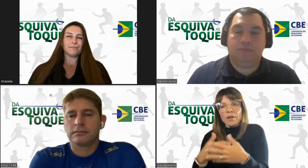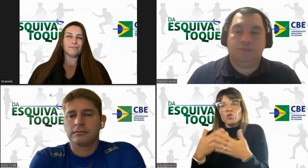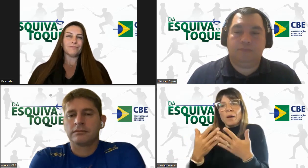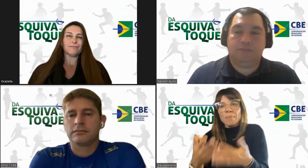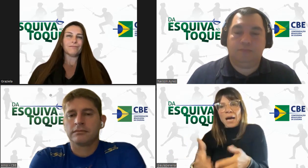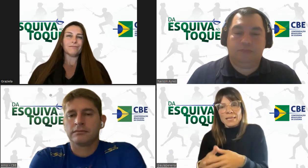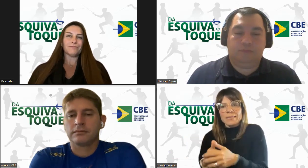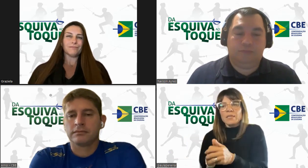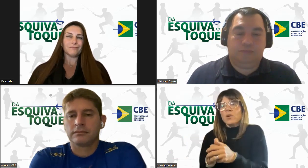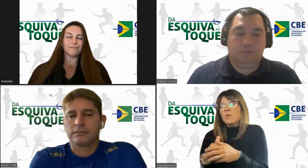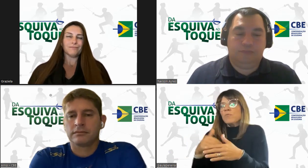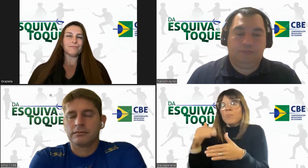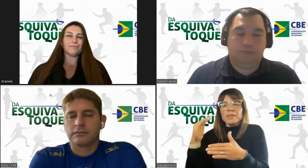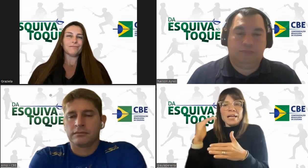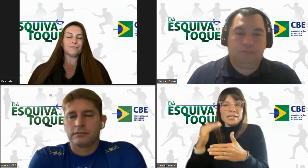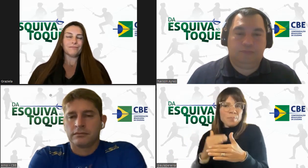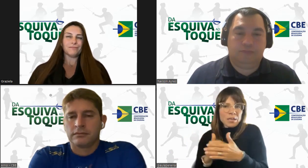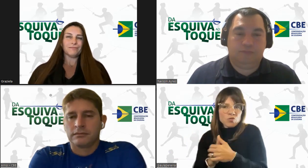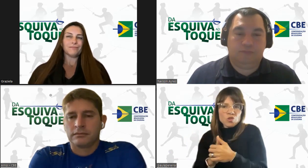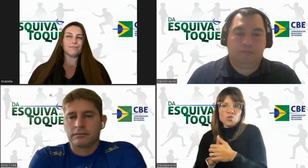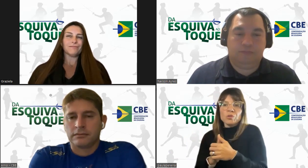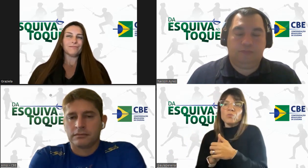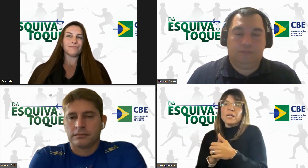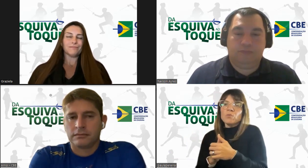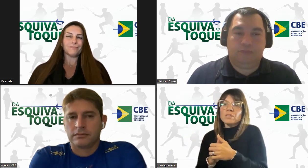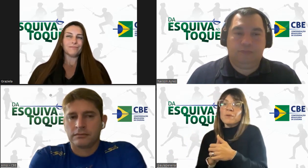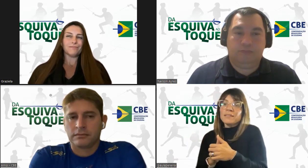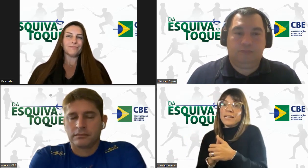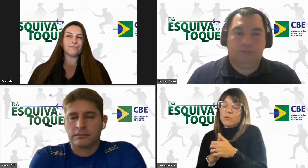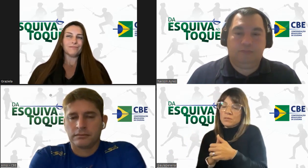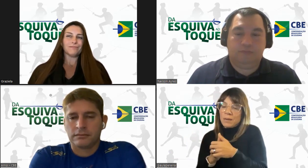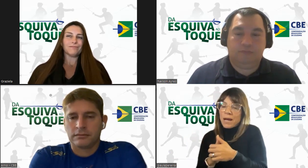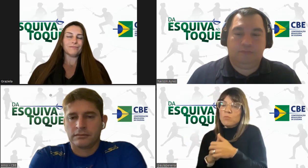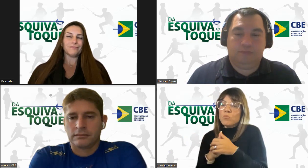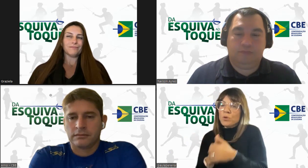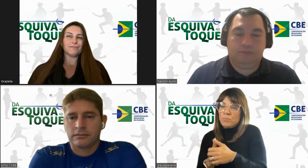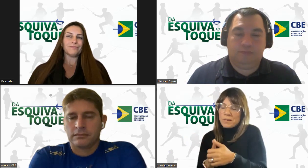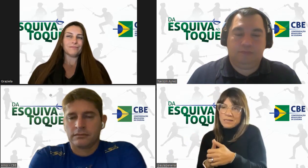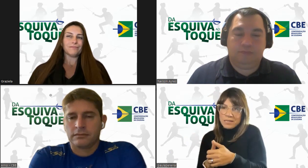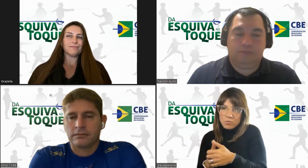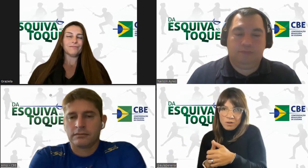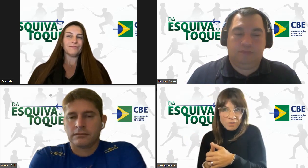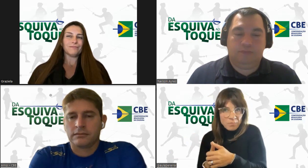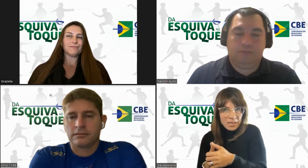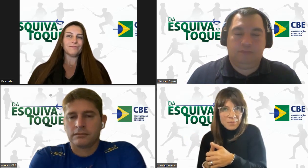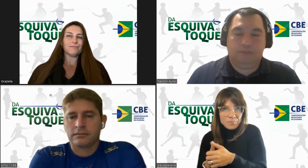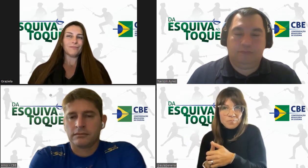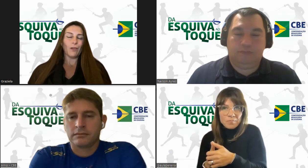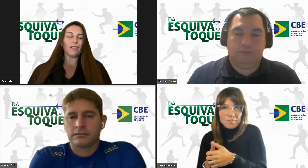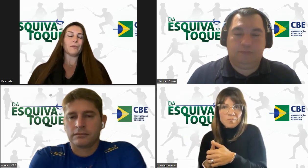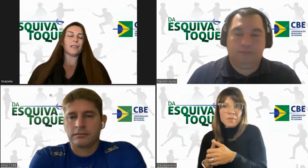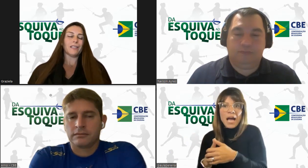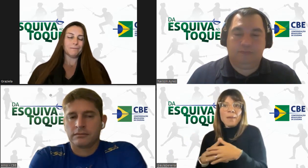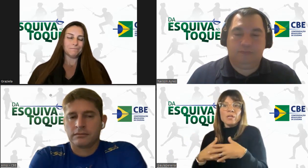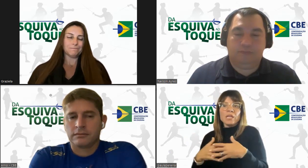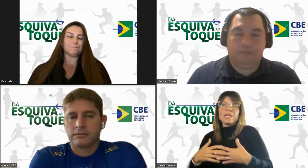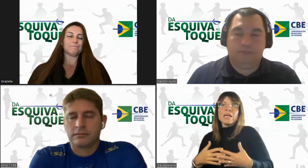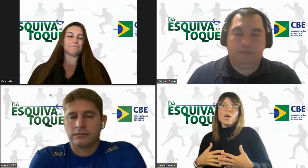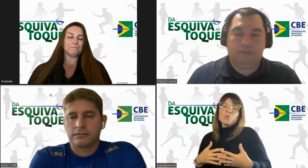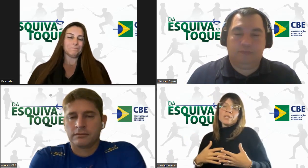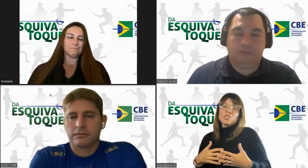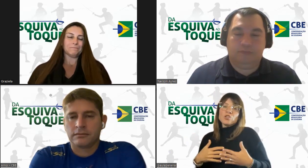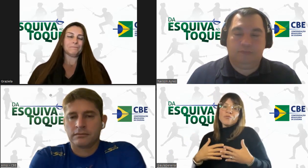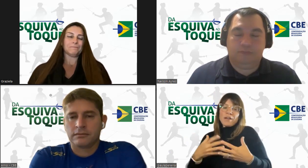menor de uma base Vamos pensar ali plenos de 18 anos eu trabalho muito em parceria com a família tá